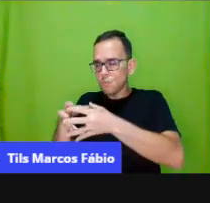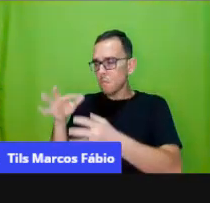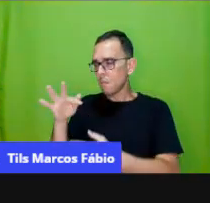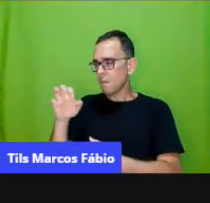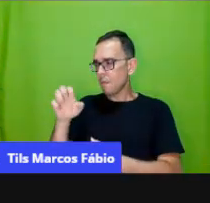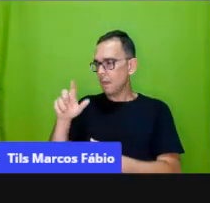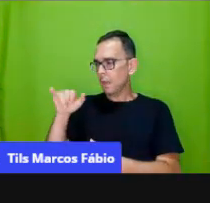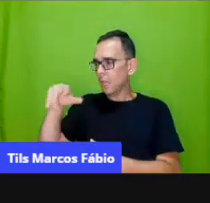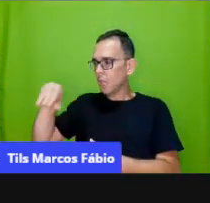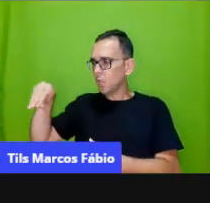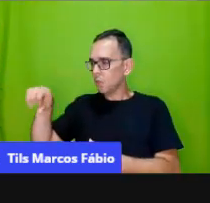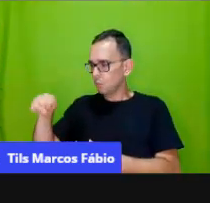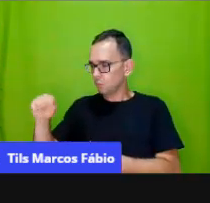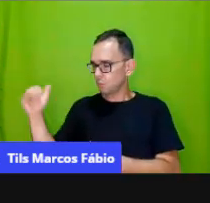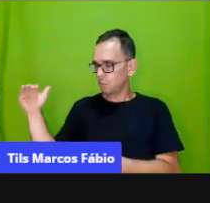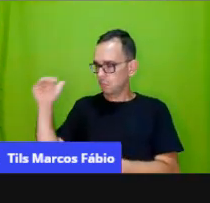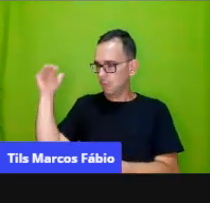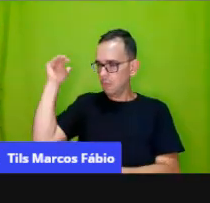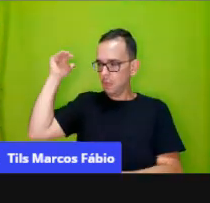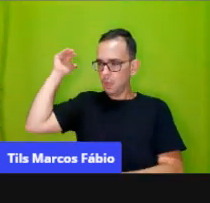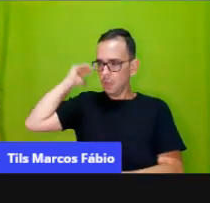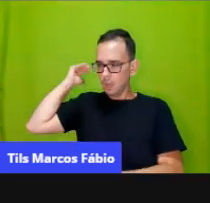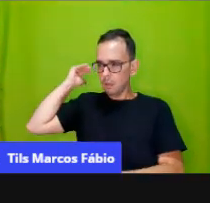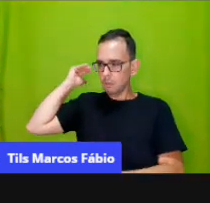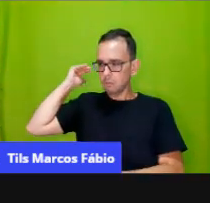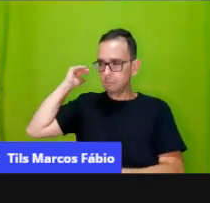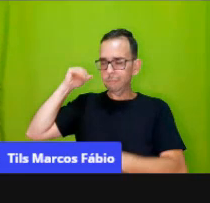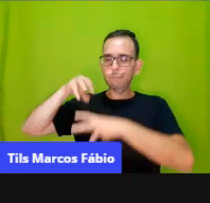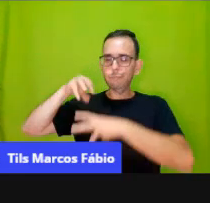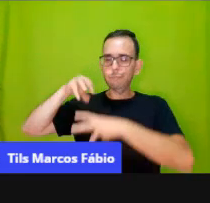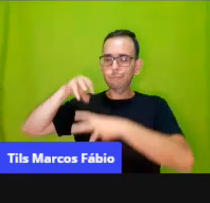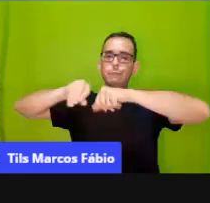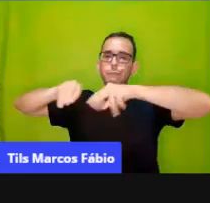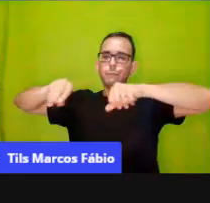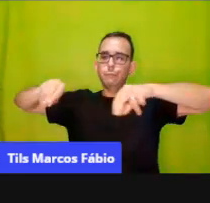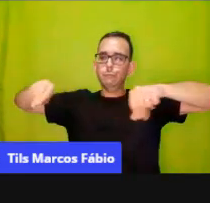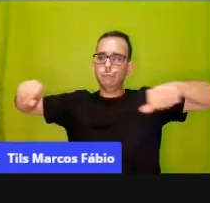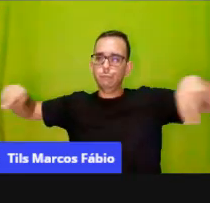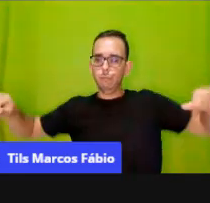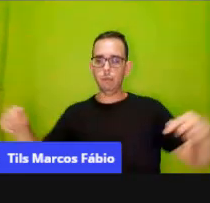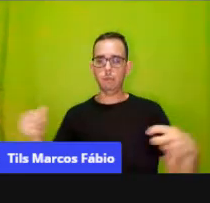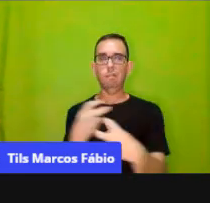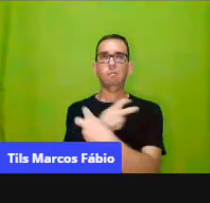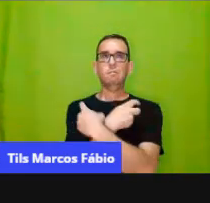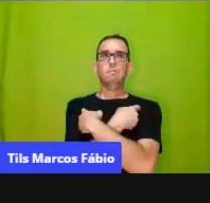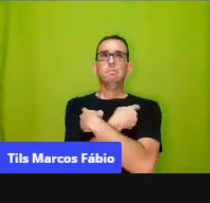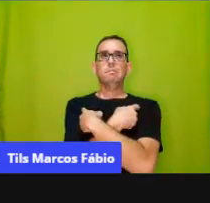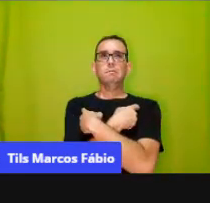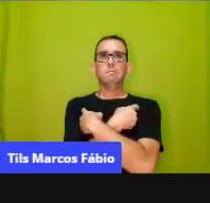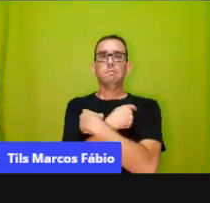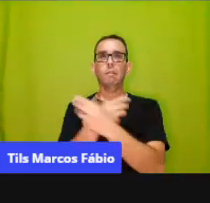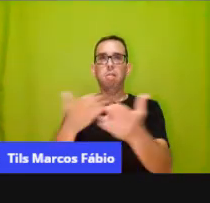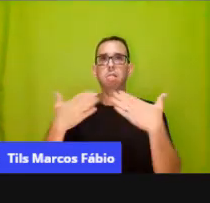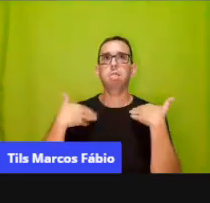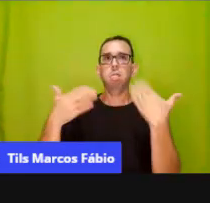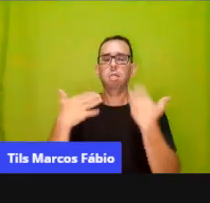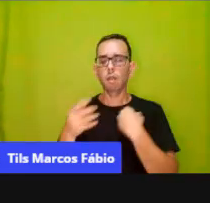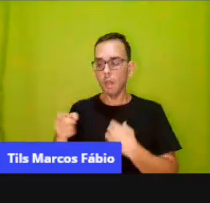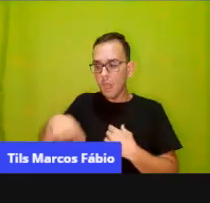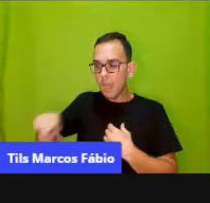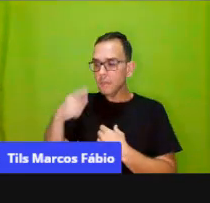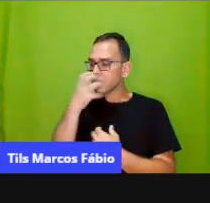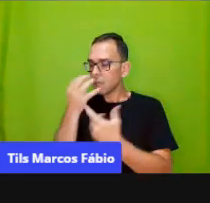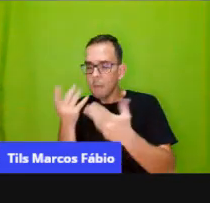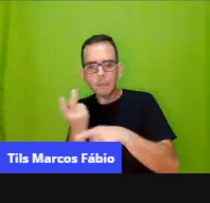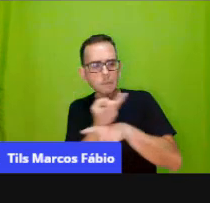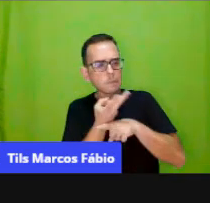silvestres que habitavam um ambiente desértico. Então, esses animais, eles caçavam. Então, parte da